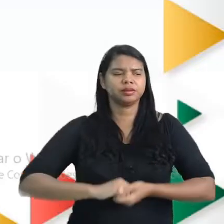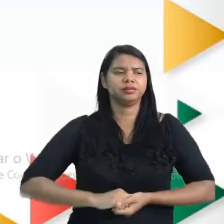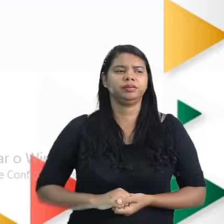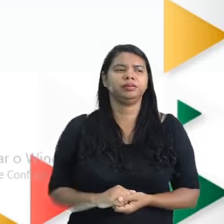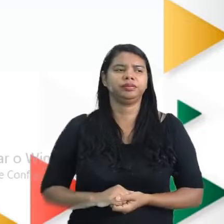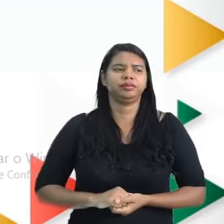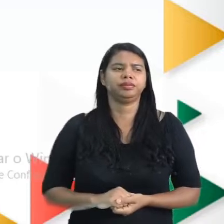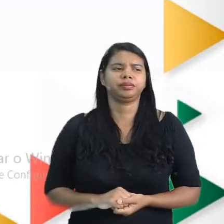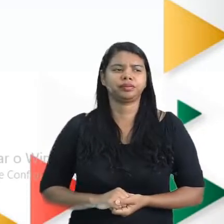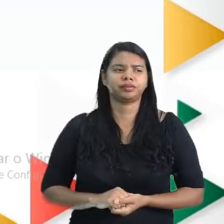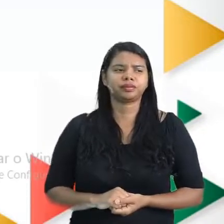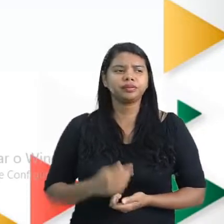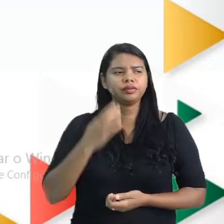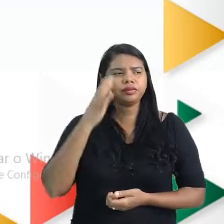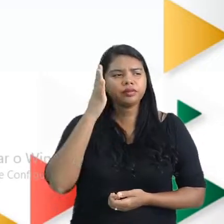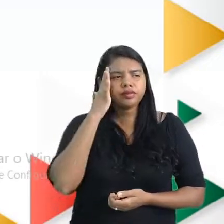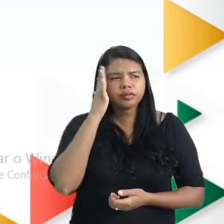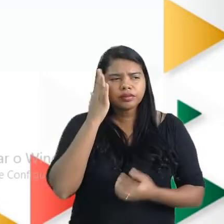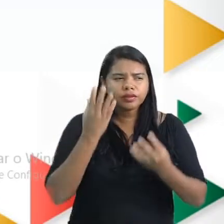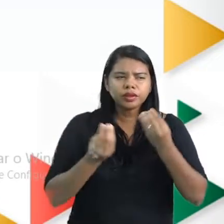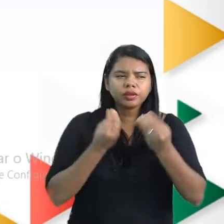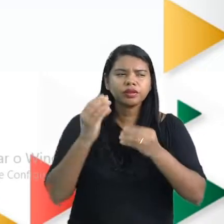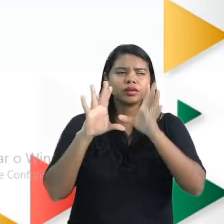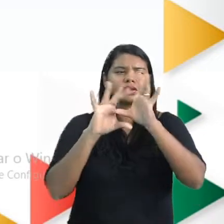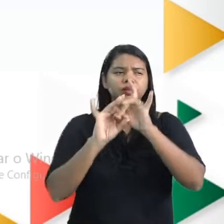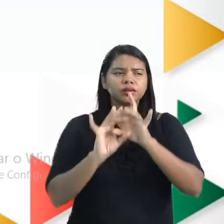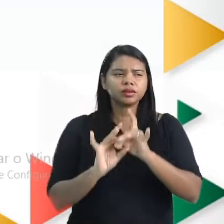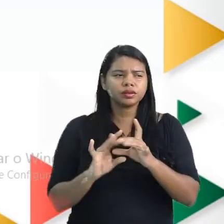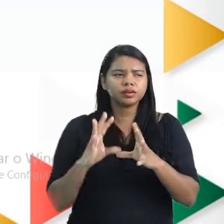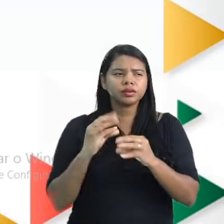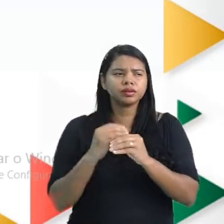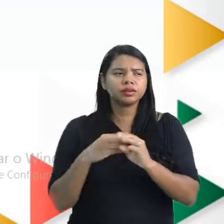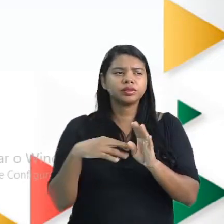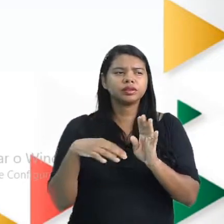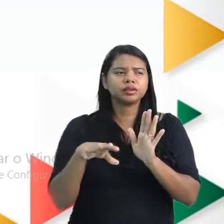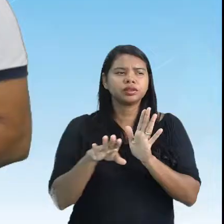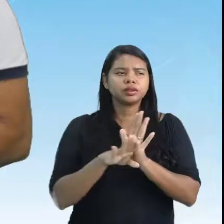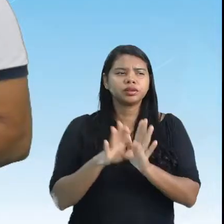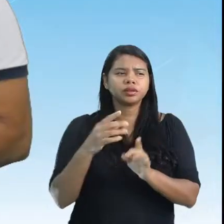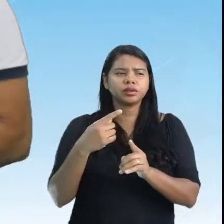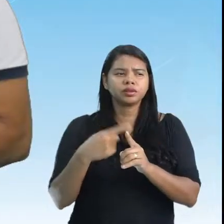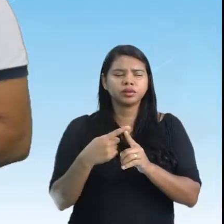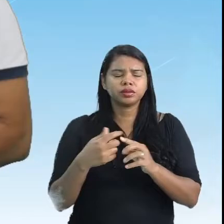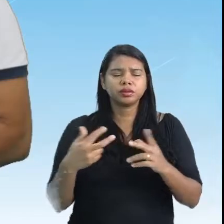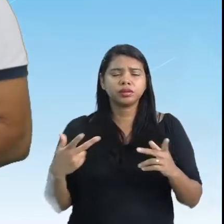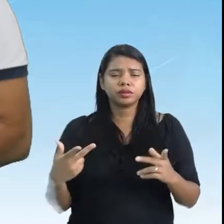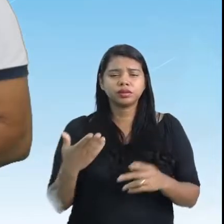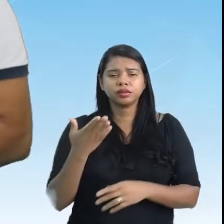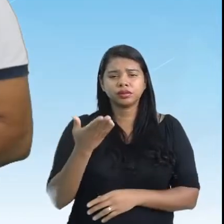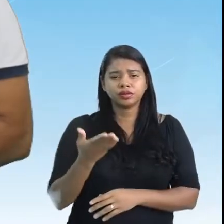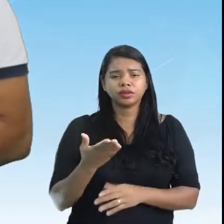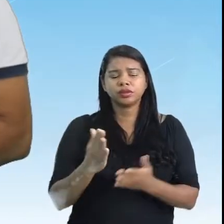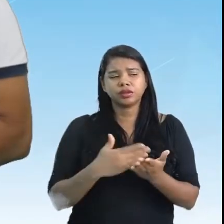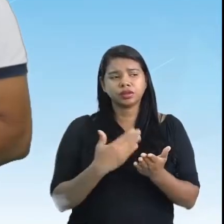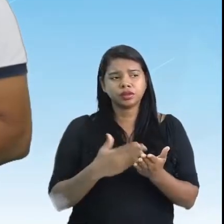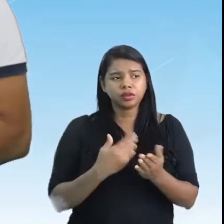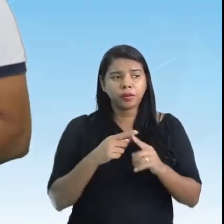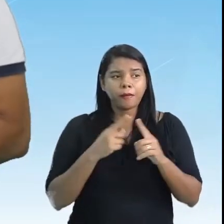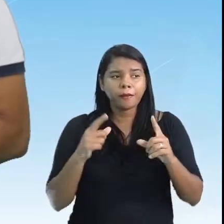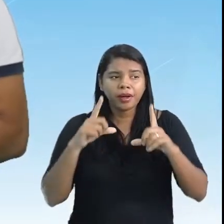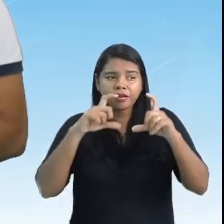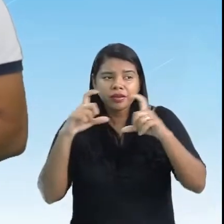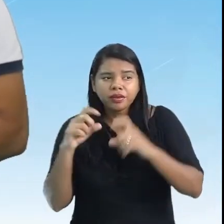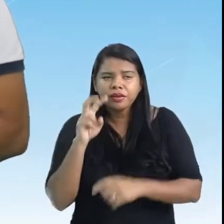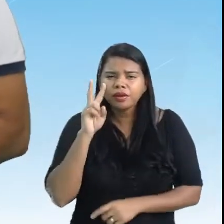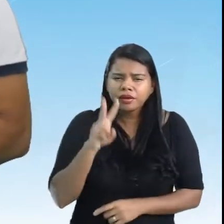cidade, entender como é esse contexto chegou. Porque uma coisa é só a questão do livro, né? Ver a fotografia como